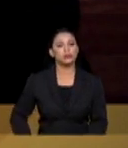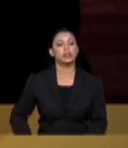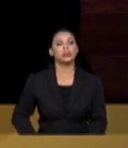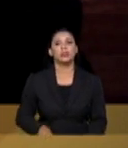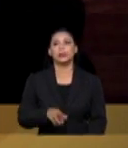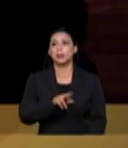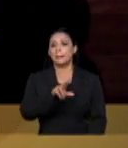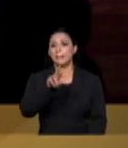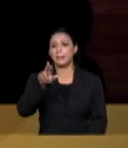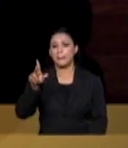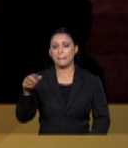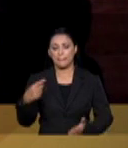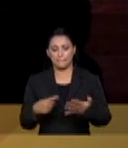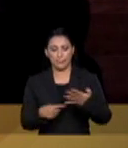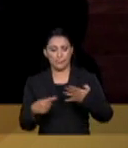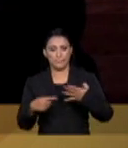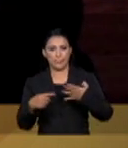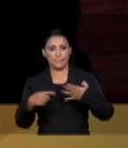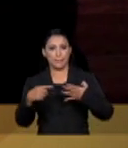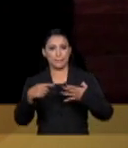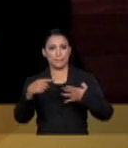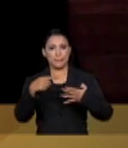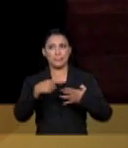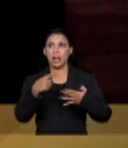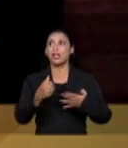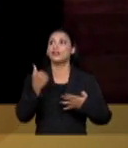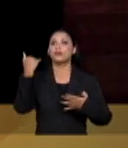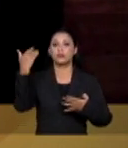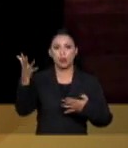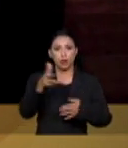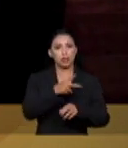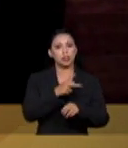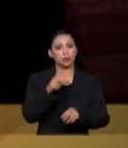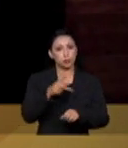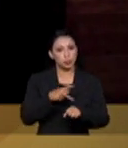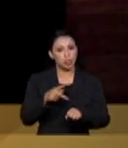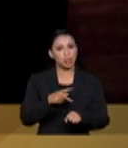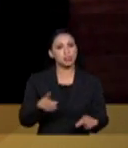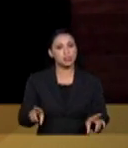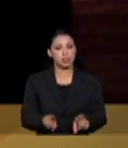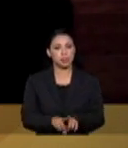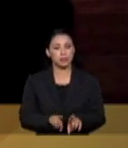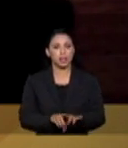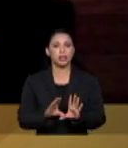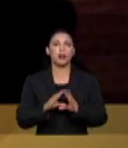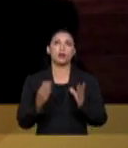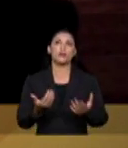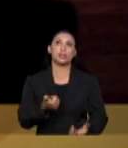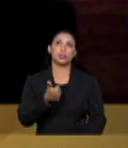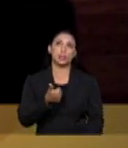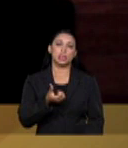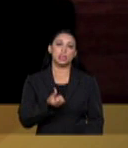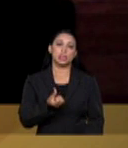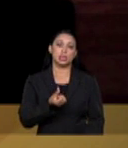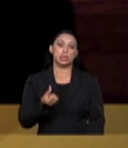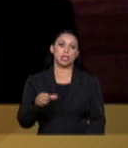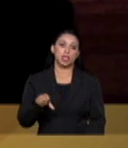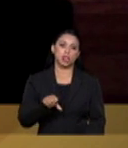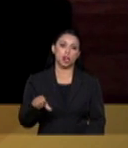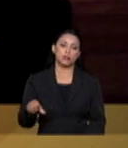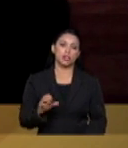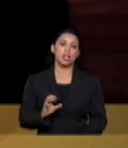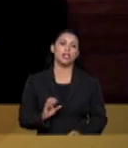diversas instâncias internacionais como por exemplo a convenção 169 da organização